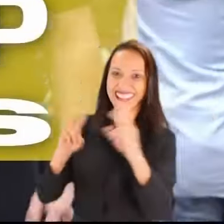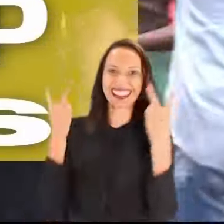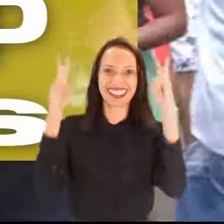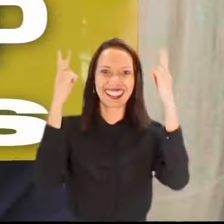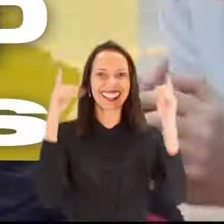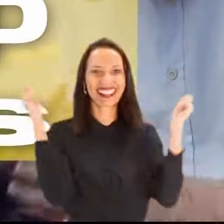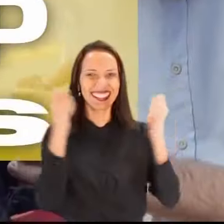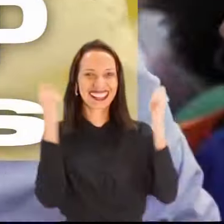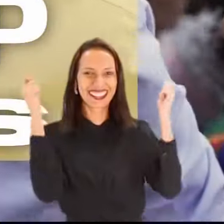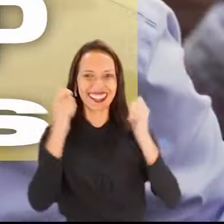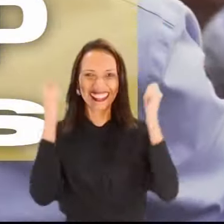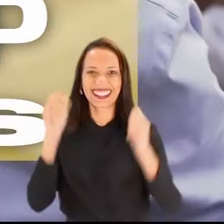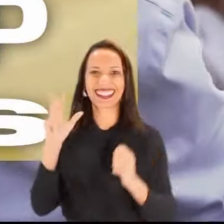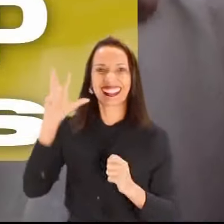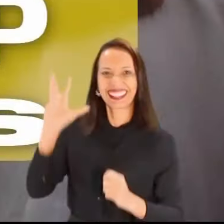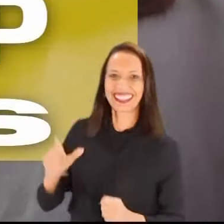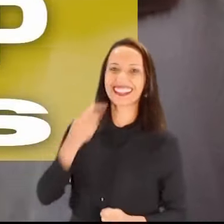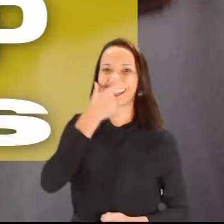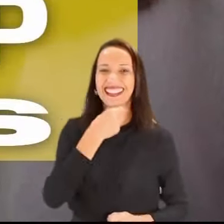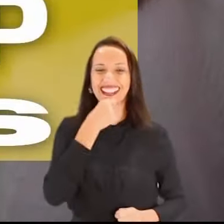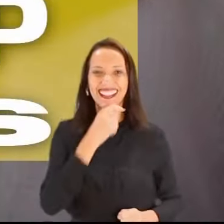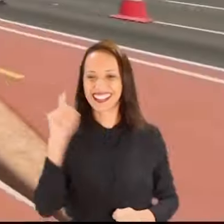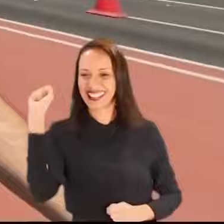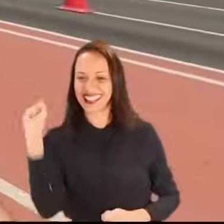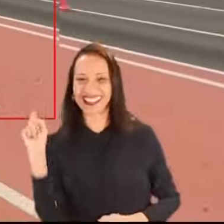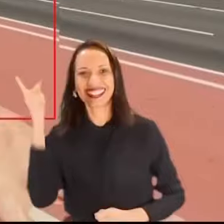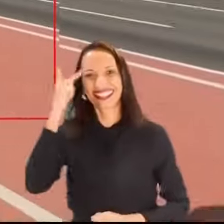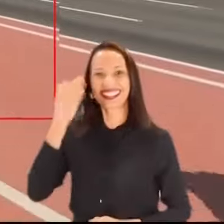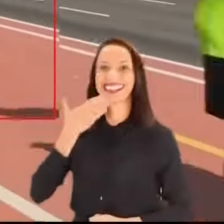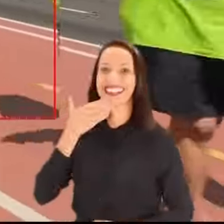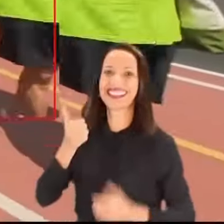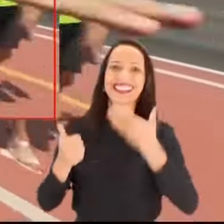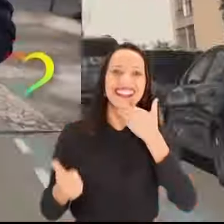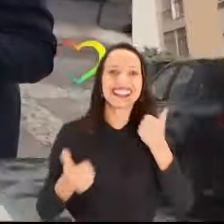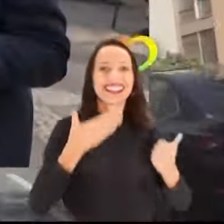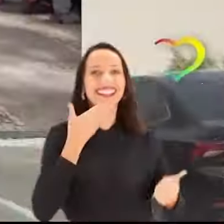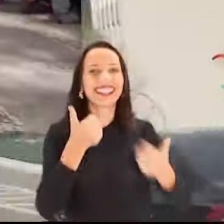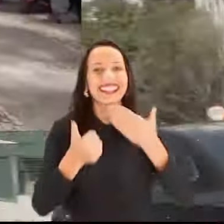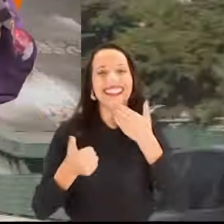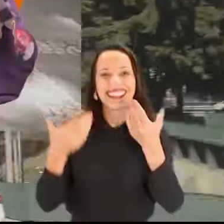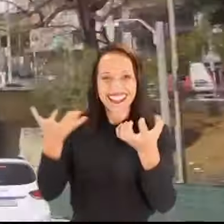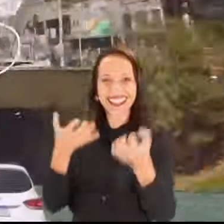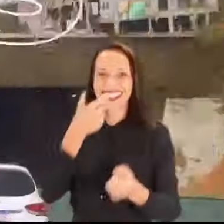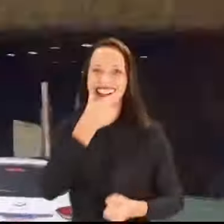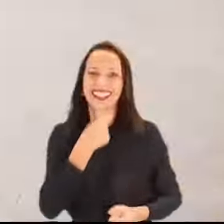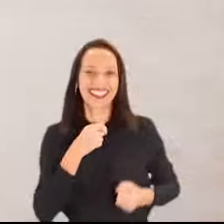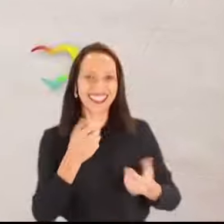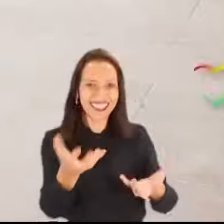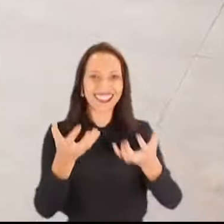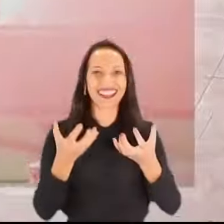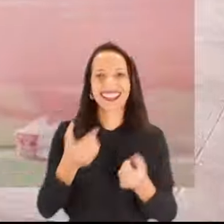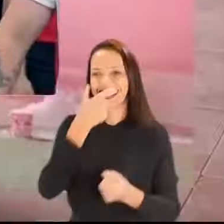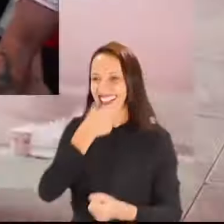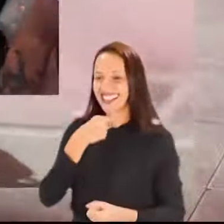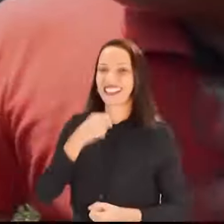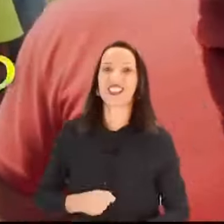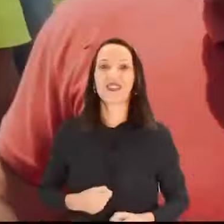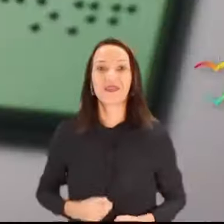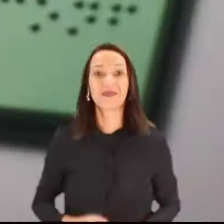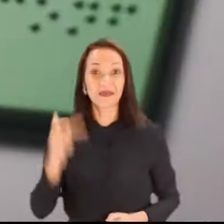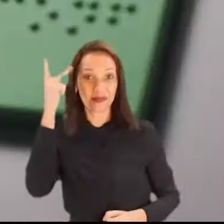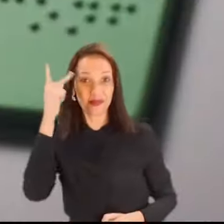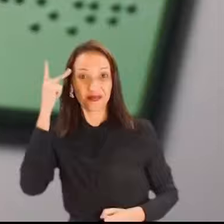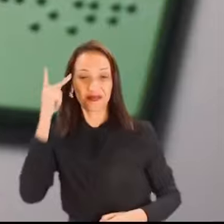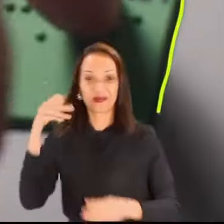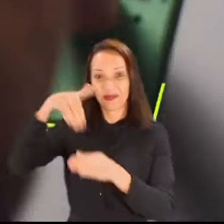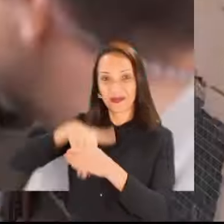na Paulista com Lula, Boulos e Marta. Para São Paulo melhorar, eu quero Boulos, eu quero